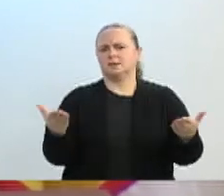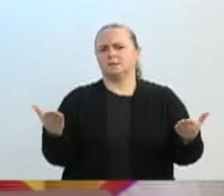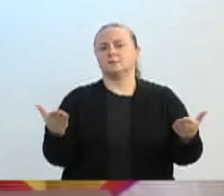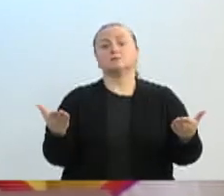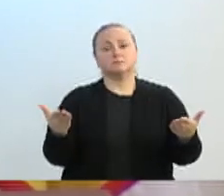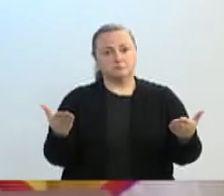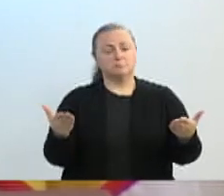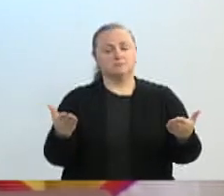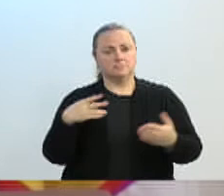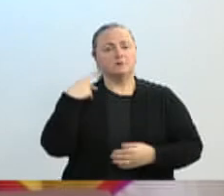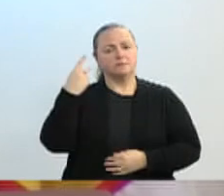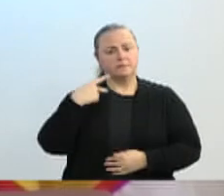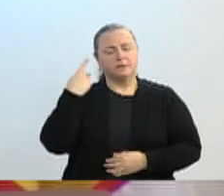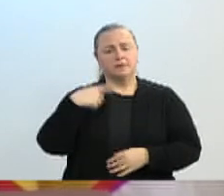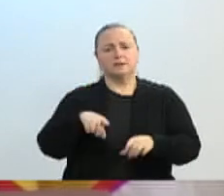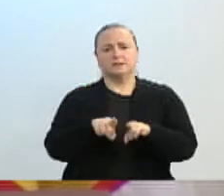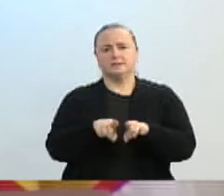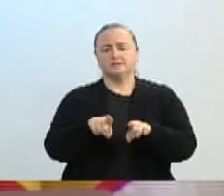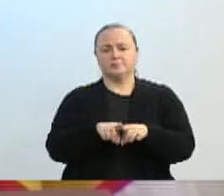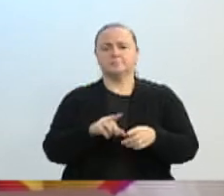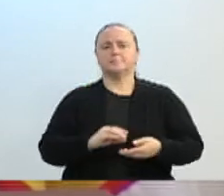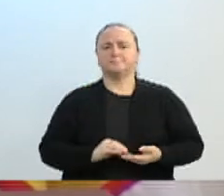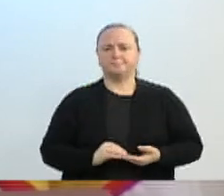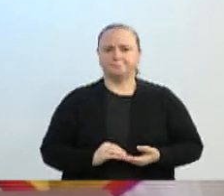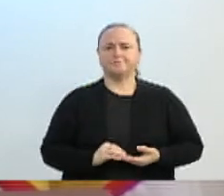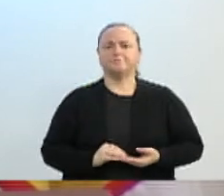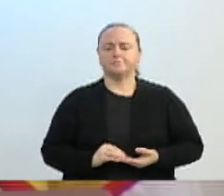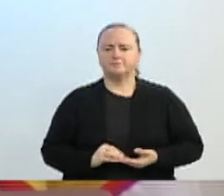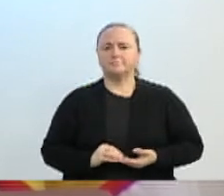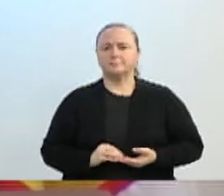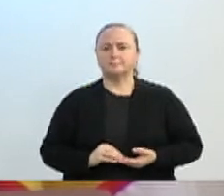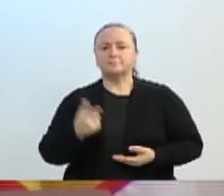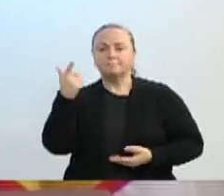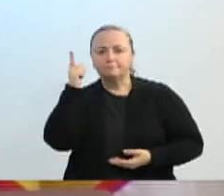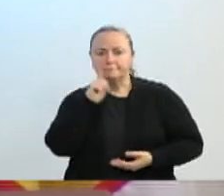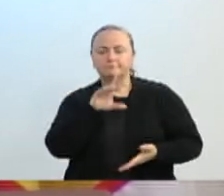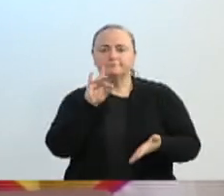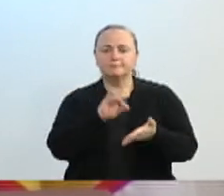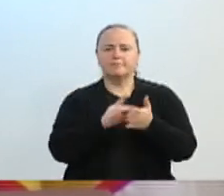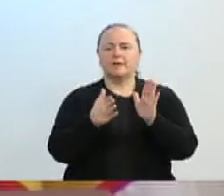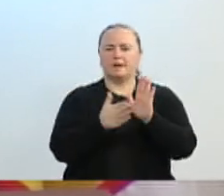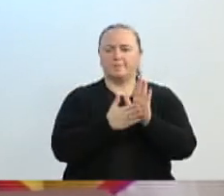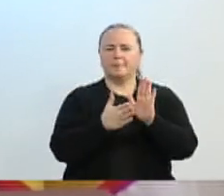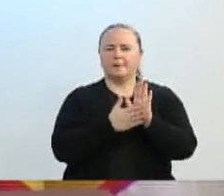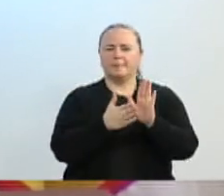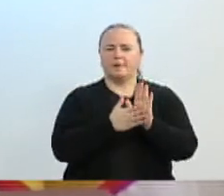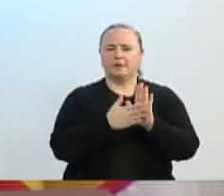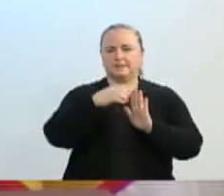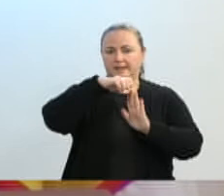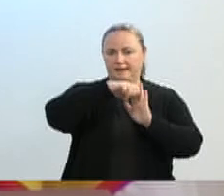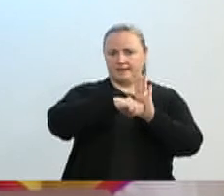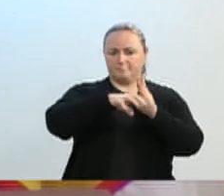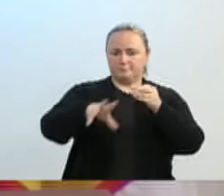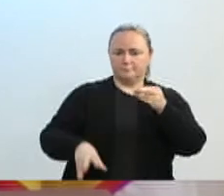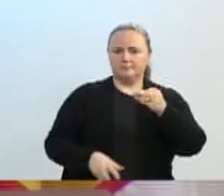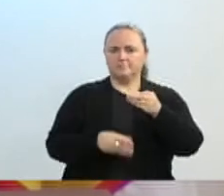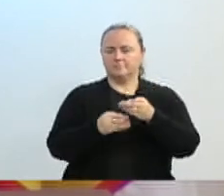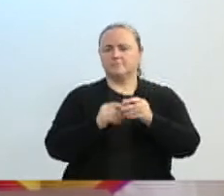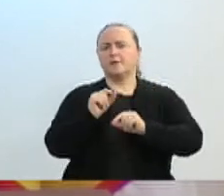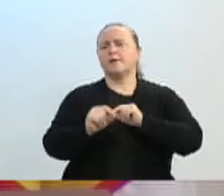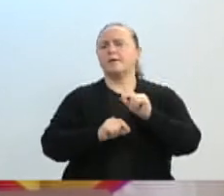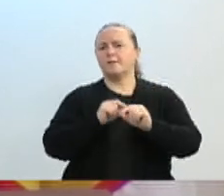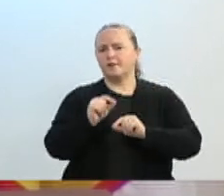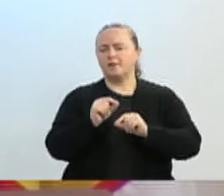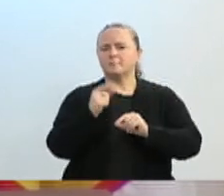aos vereadores. Um dos caminhos para se protocolar uma proposta de emenda à Constituição no Congresso Nacional é obter a sua aprovação